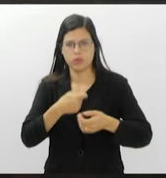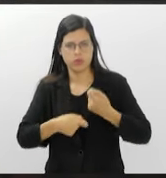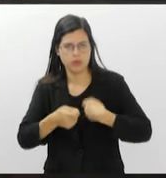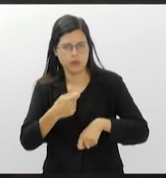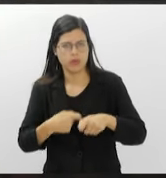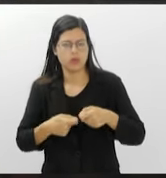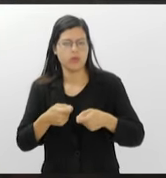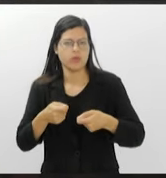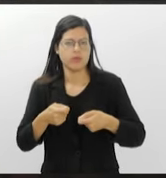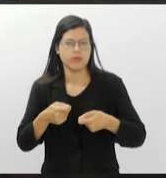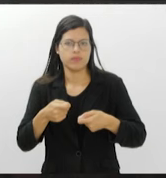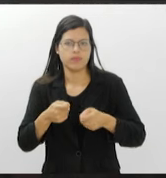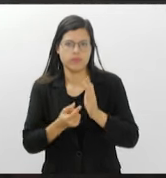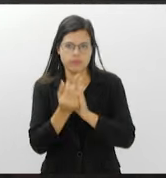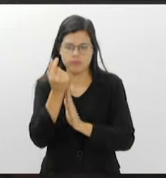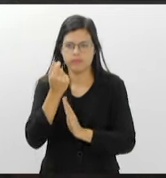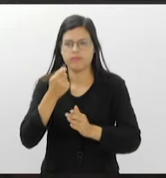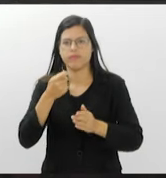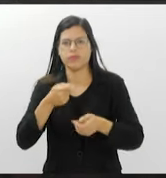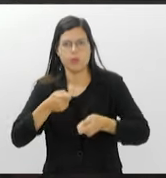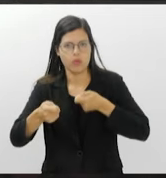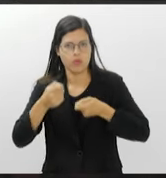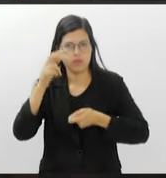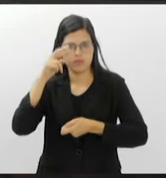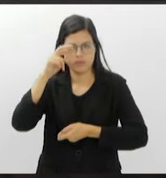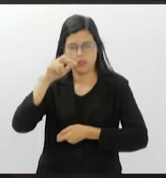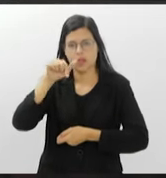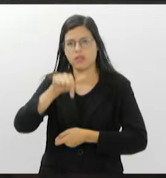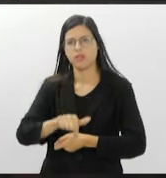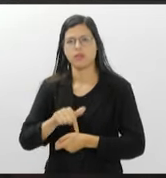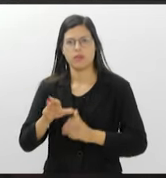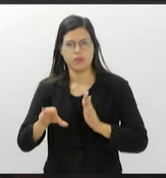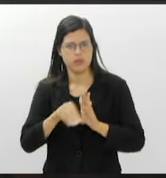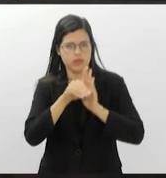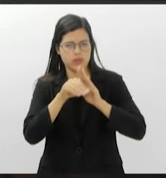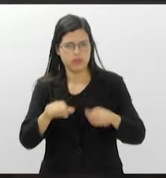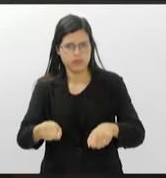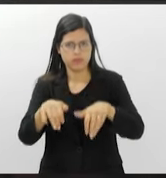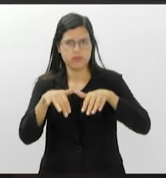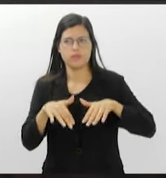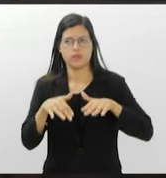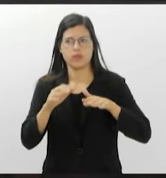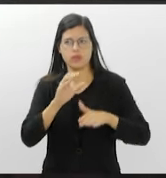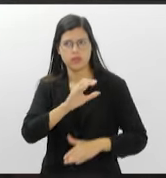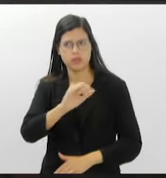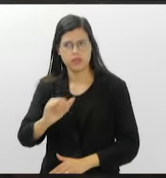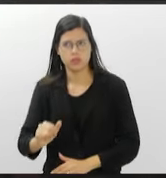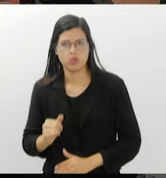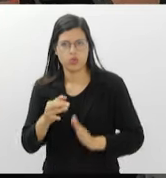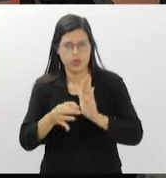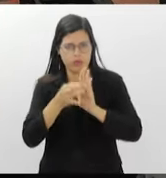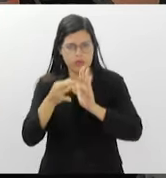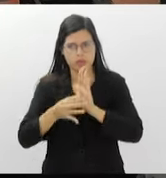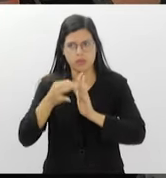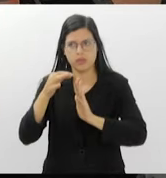Fiscalização Financeira e Controle, as emendas de plenário, para emitir parecer pela CCJ, deputado Luiz Paulo.